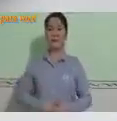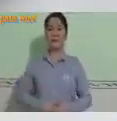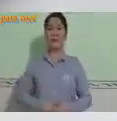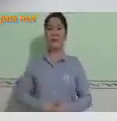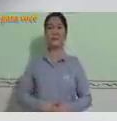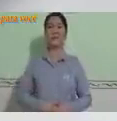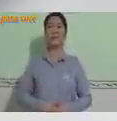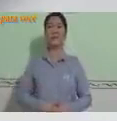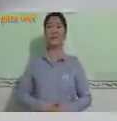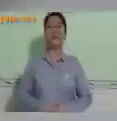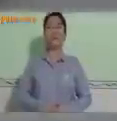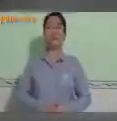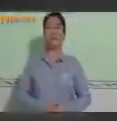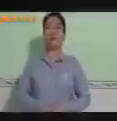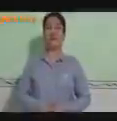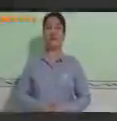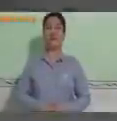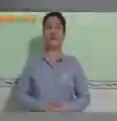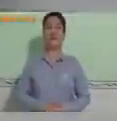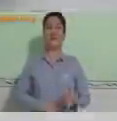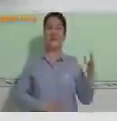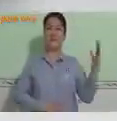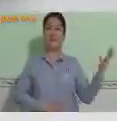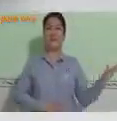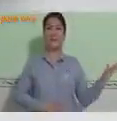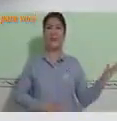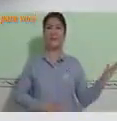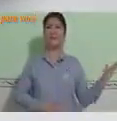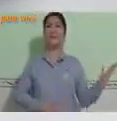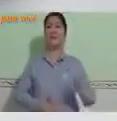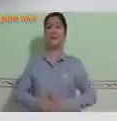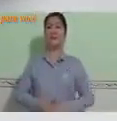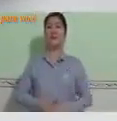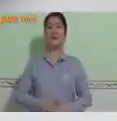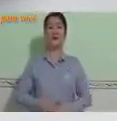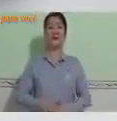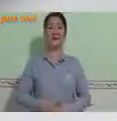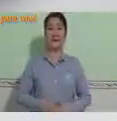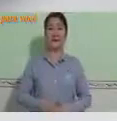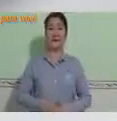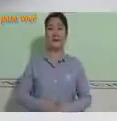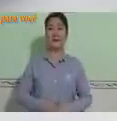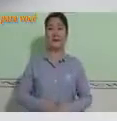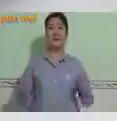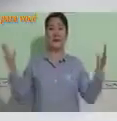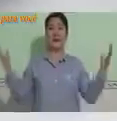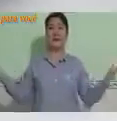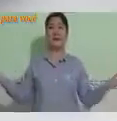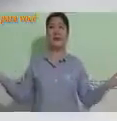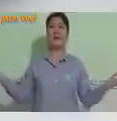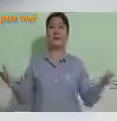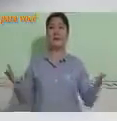dedos. Depois de retirar a tala, pode-se colocar uma compressa de gelo no local para alívio da dor e diminuição do